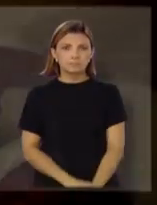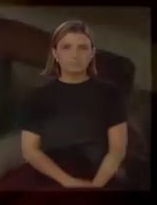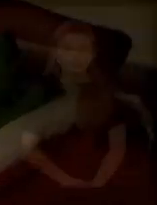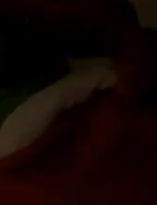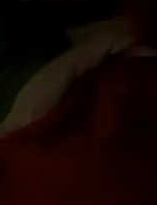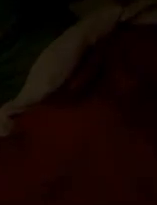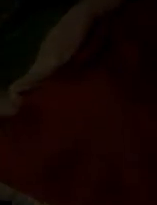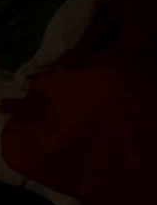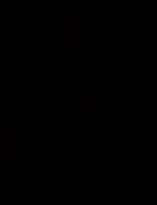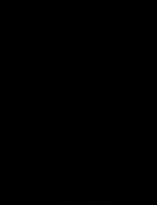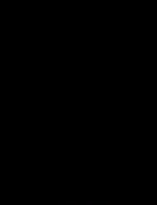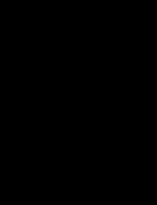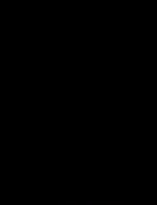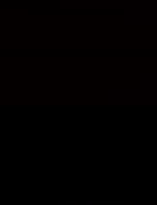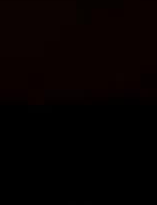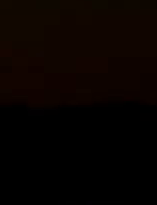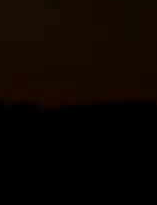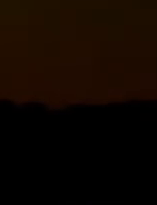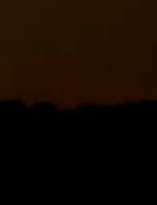Boa noite. Boa noite.